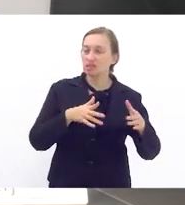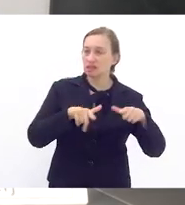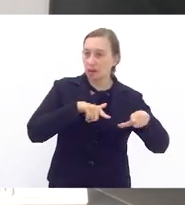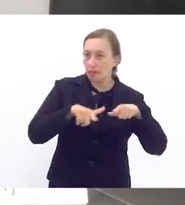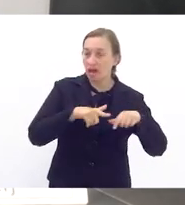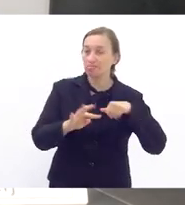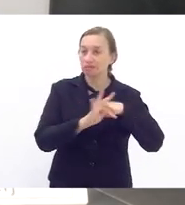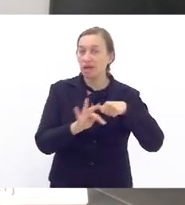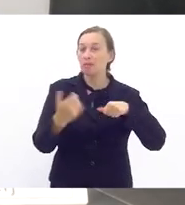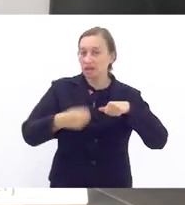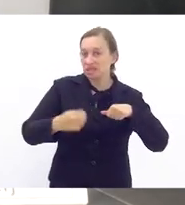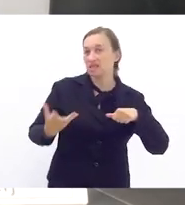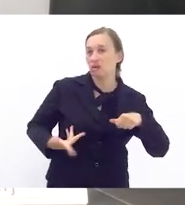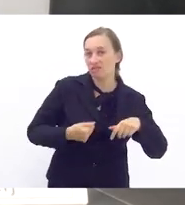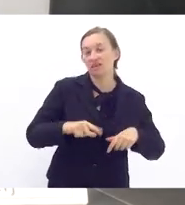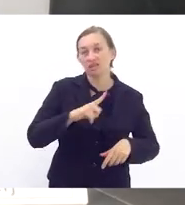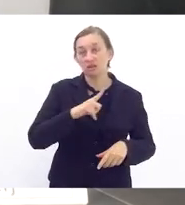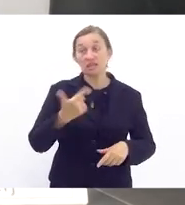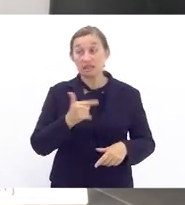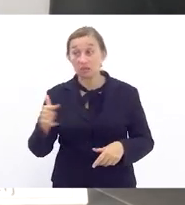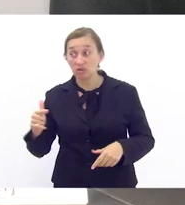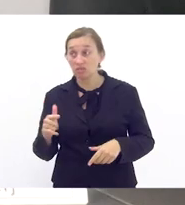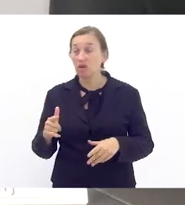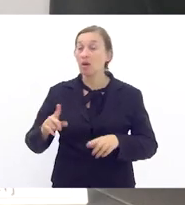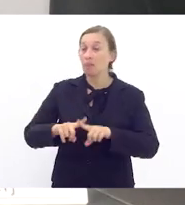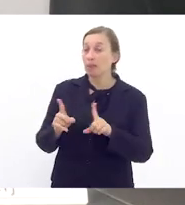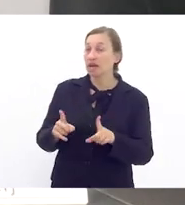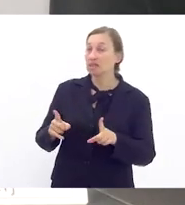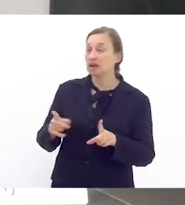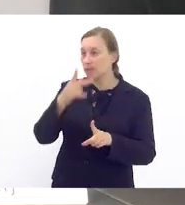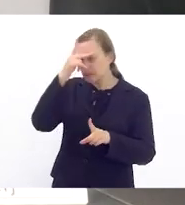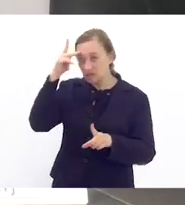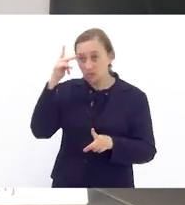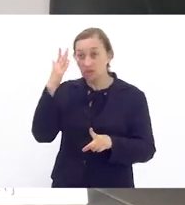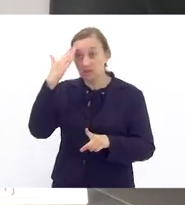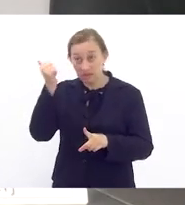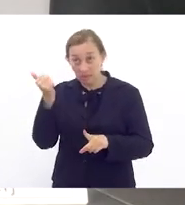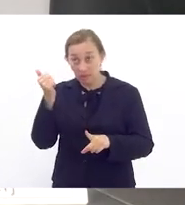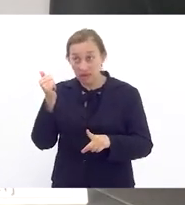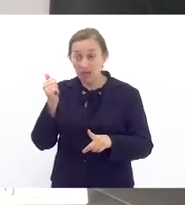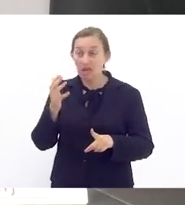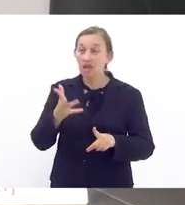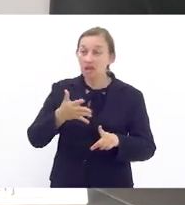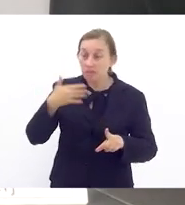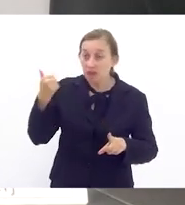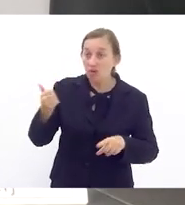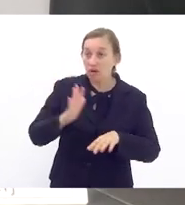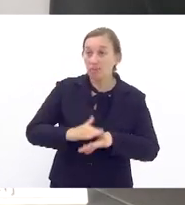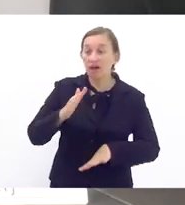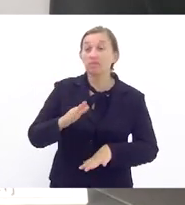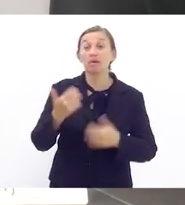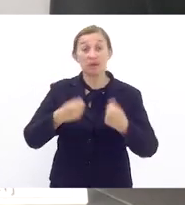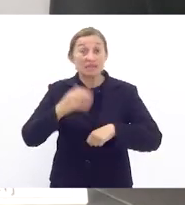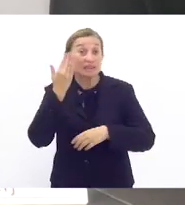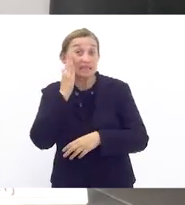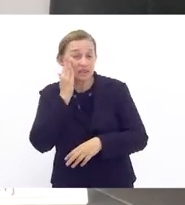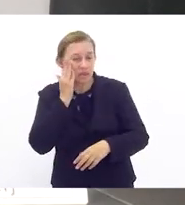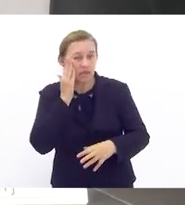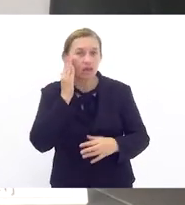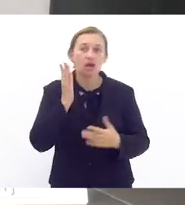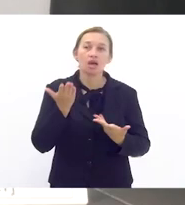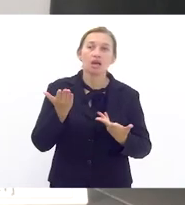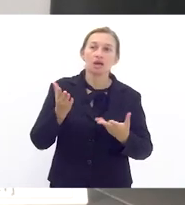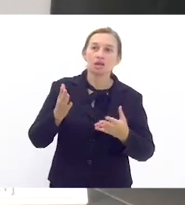uma qualificação. E se não tiver, mas for uma pessoa qualificável, que qualifique. Que qualifique. Mas a pessoa tem que entender,